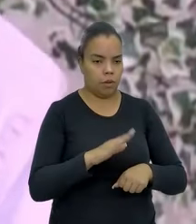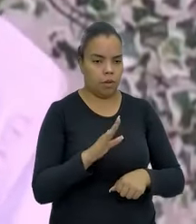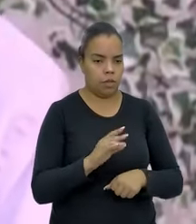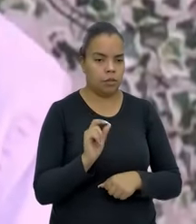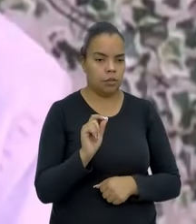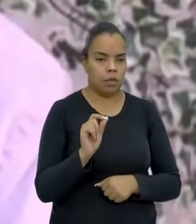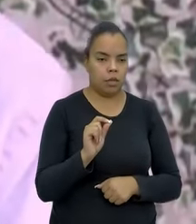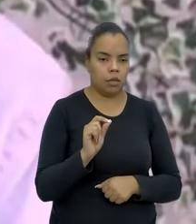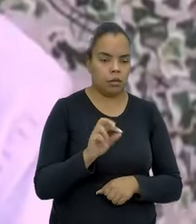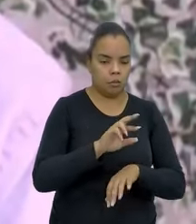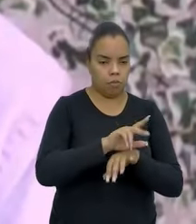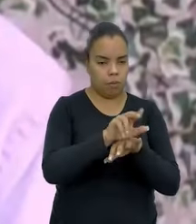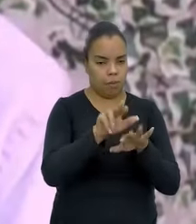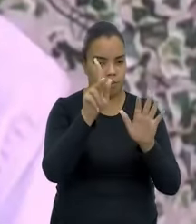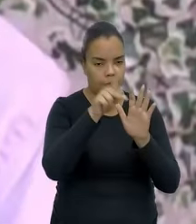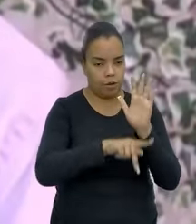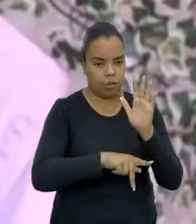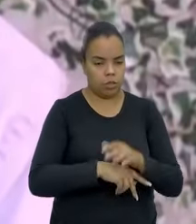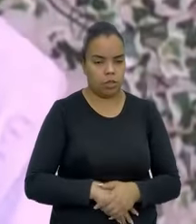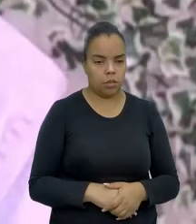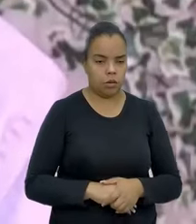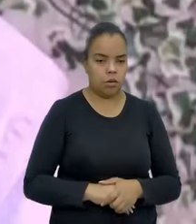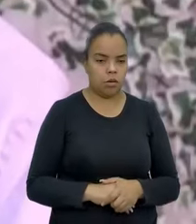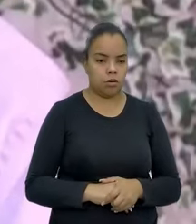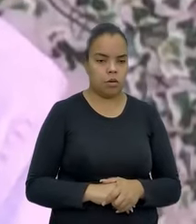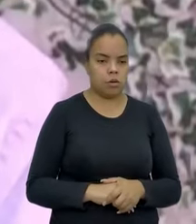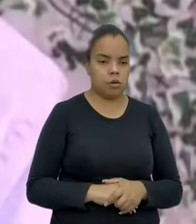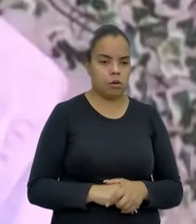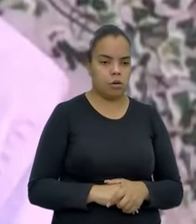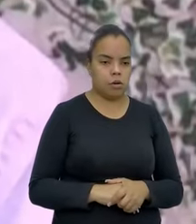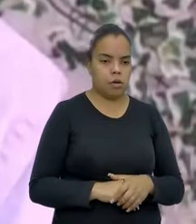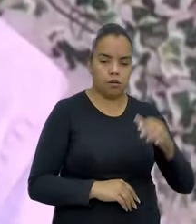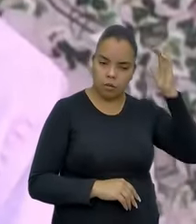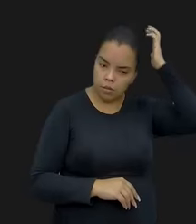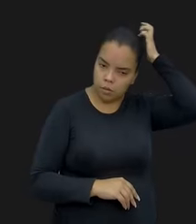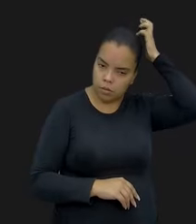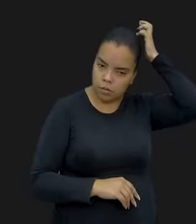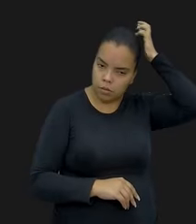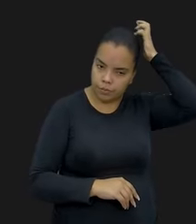multiplano então vou fazer um compartilhamento de tela